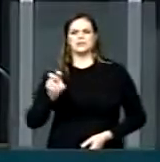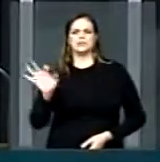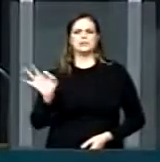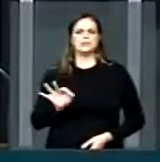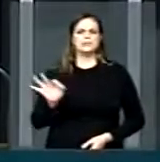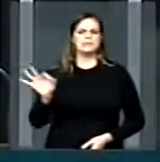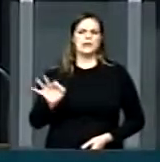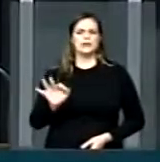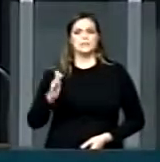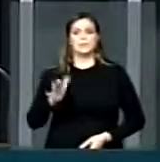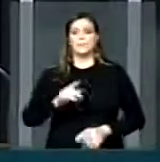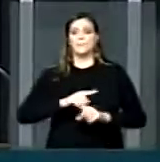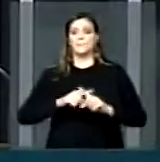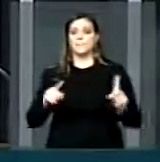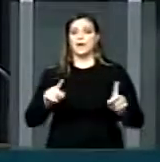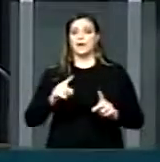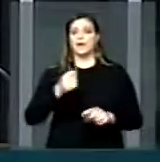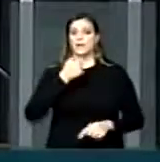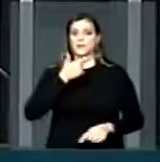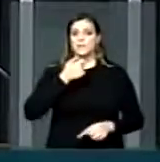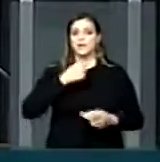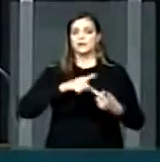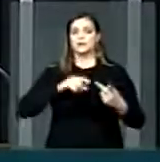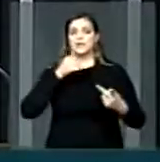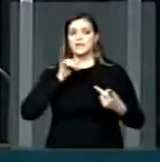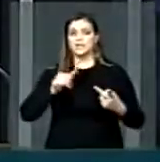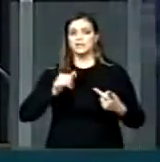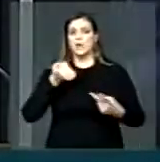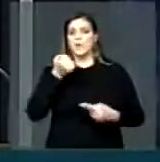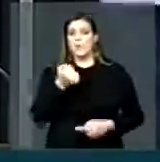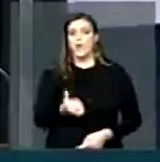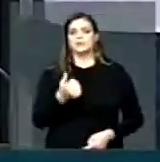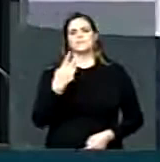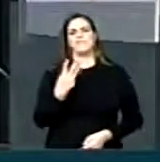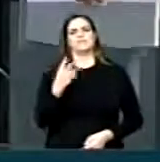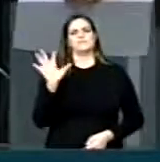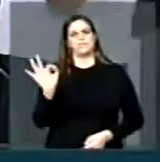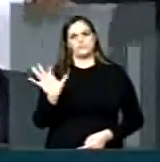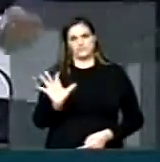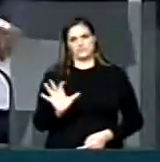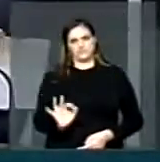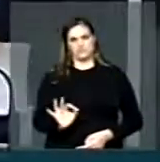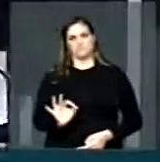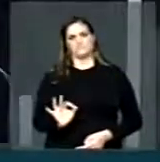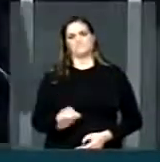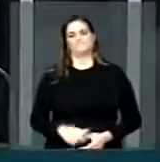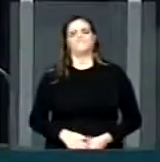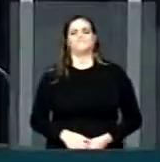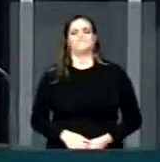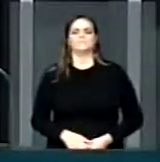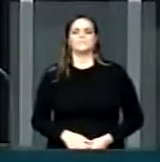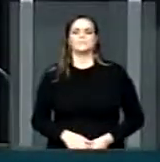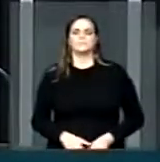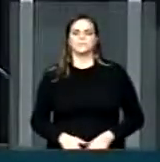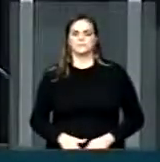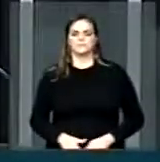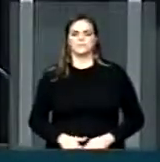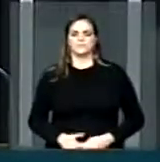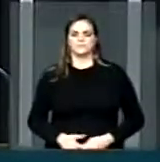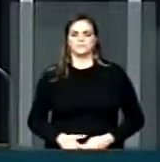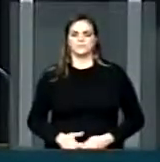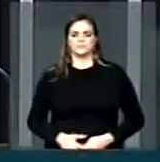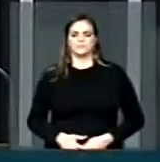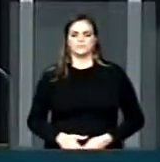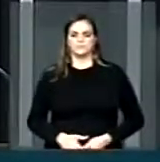os medicamentos e a energia foram a quase 3%. Segundo pronunciamento, é que as